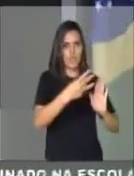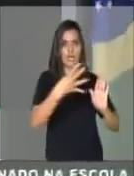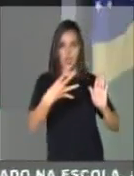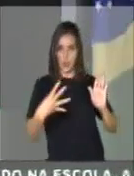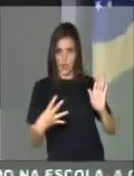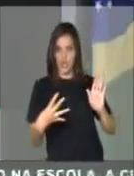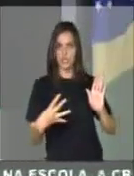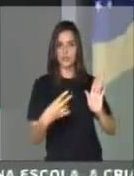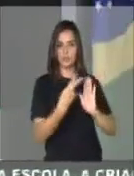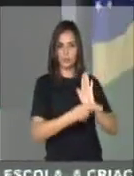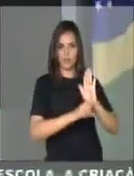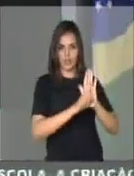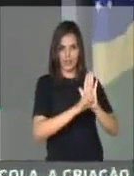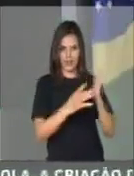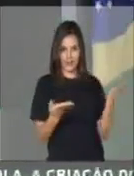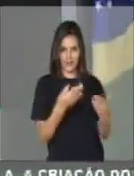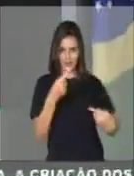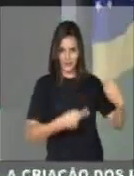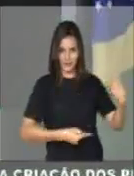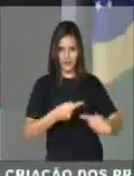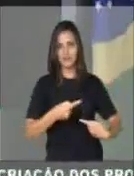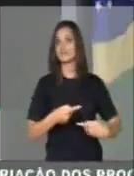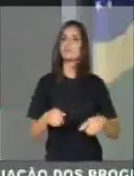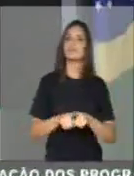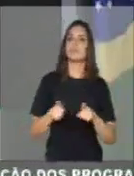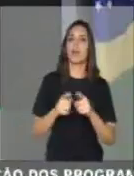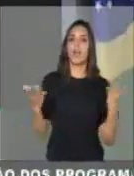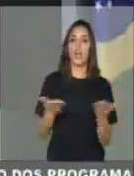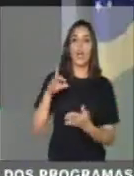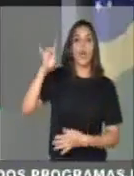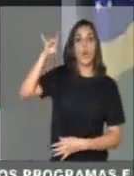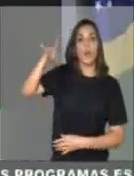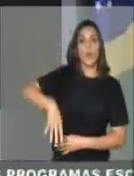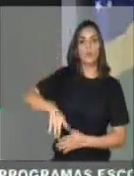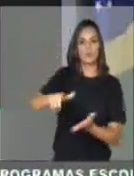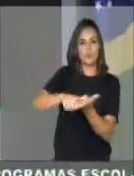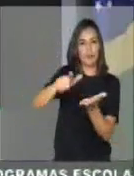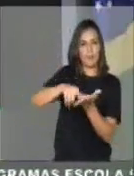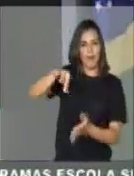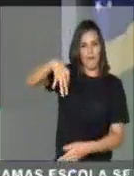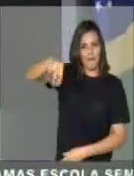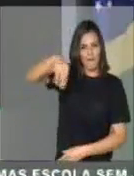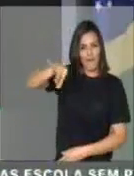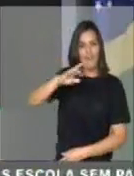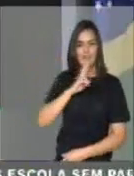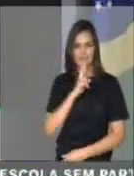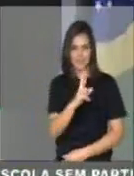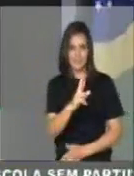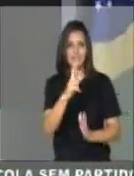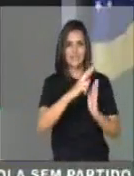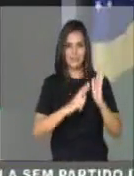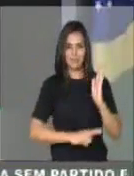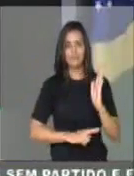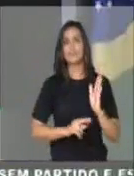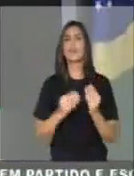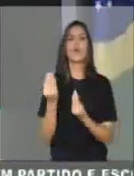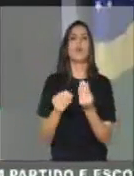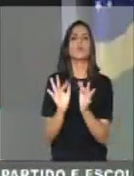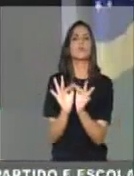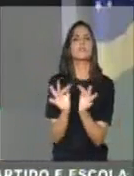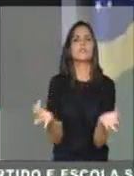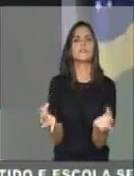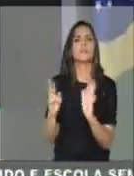e 4 do PL em apreço, e aqui chegamos à última página do parecer, os princípios de